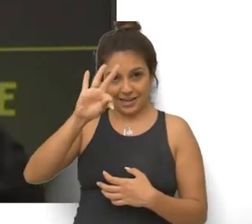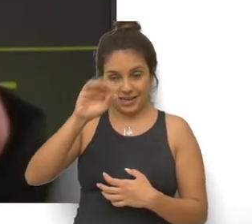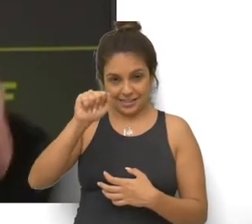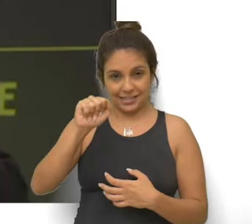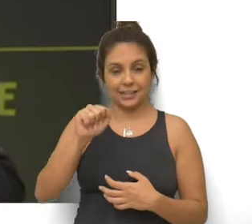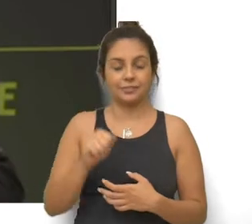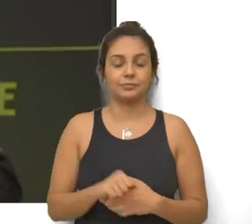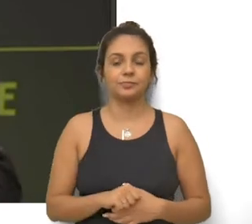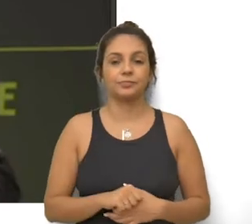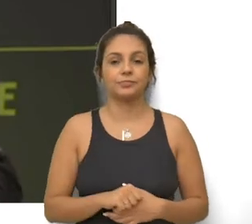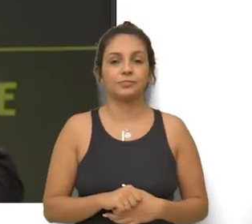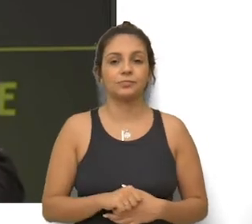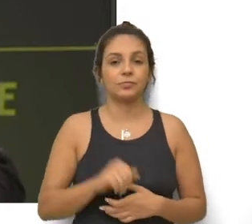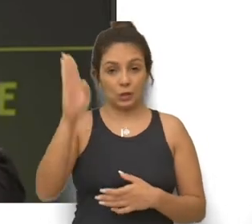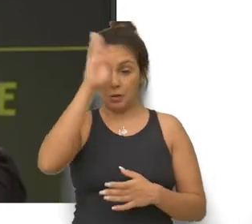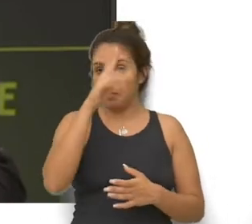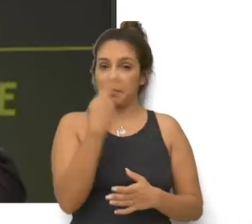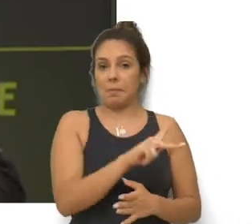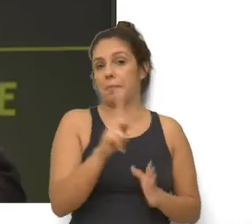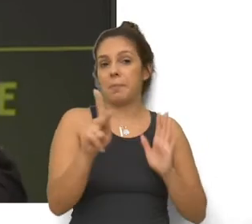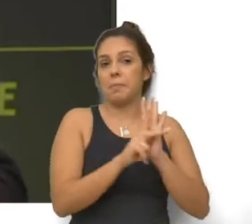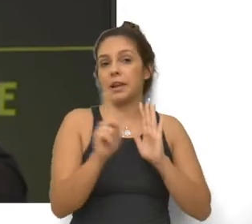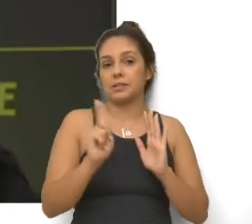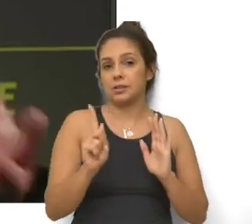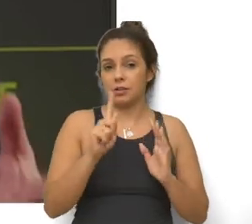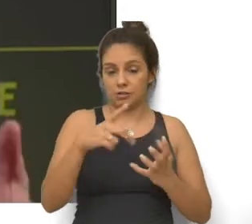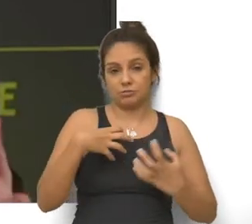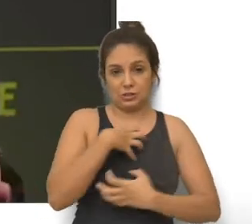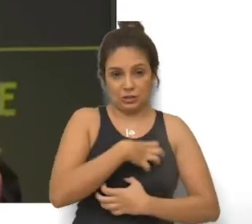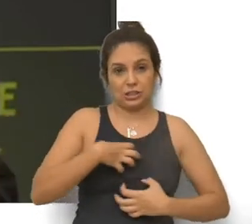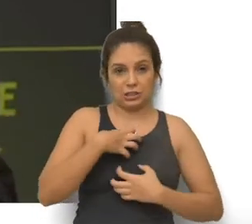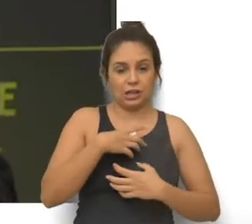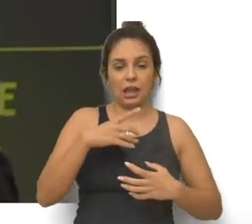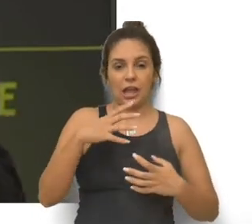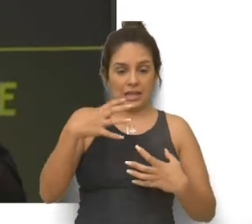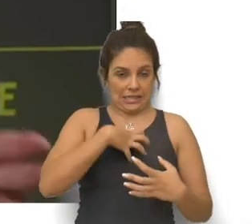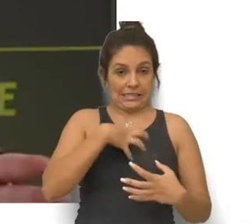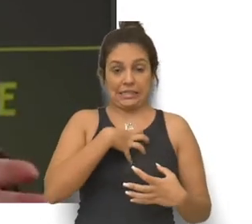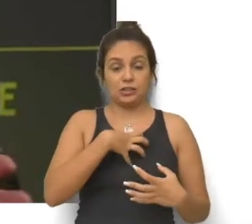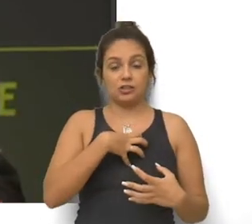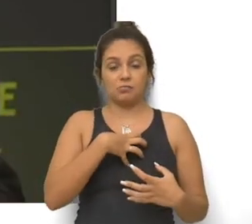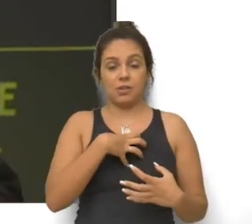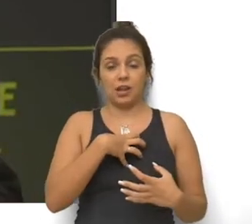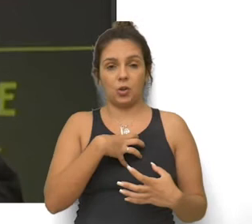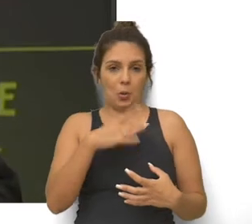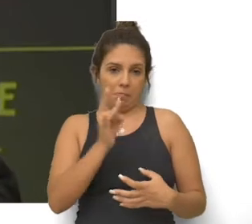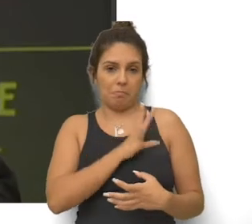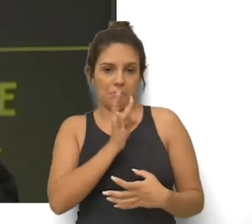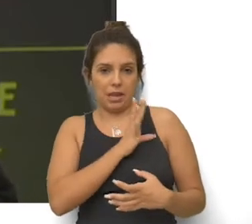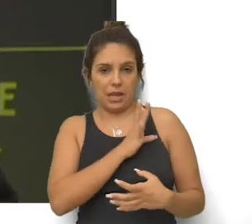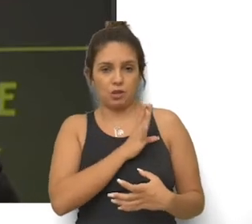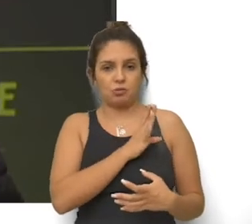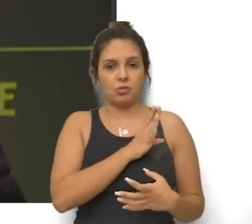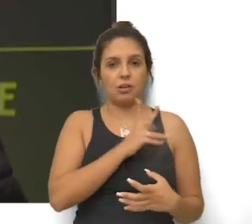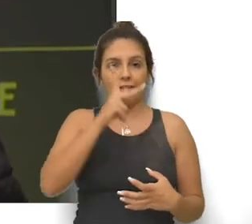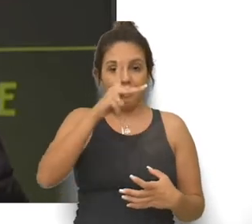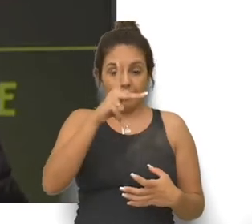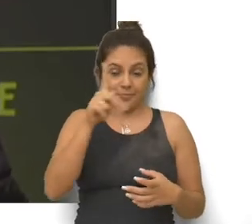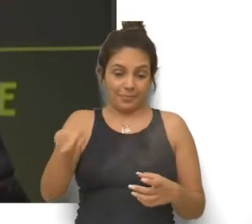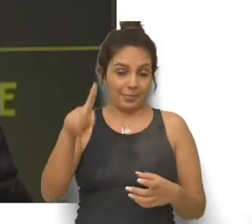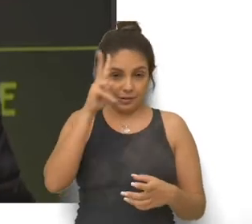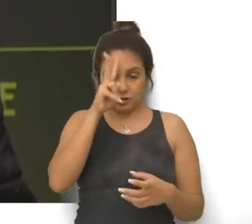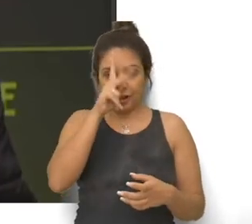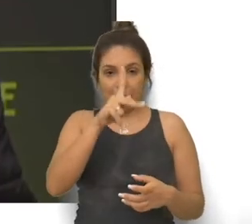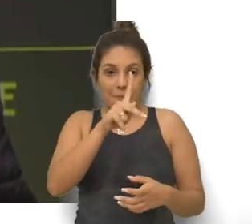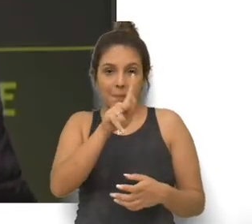macartismo, tudo vinha contribuir ali para esse sentimento se disseminar. E esse Brasil pré-golpe, né, não